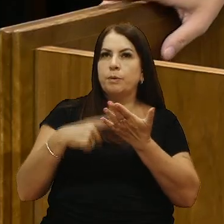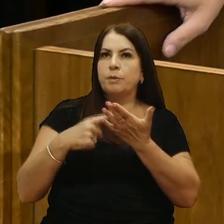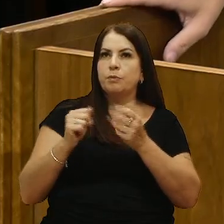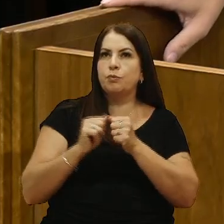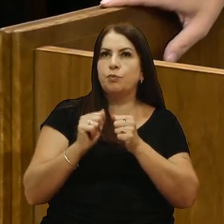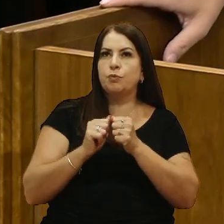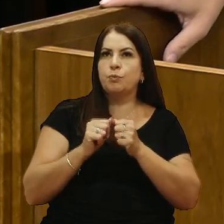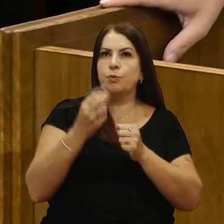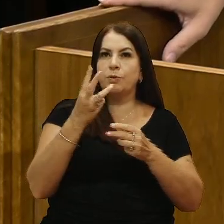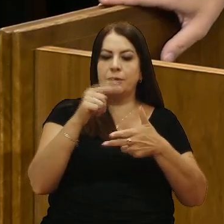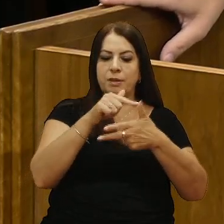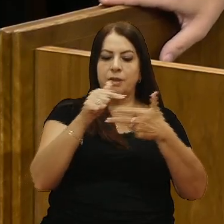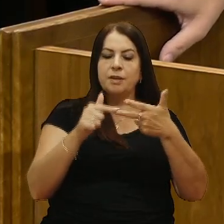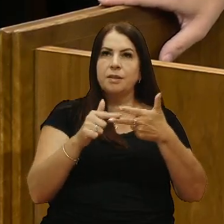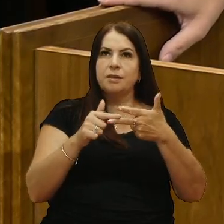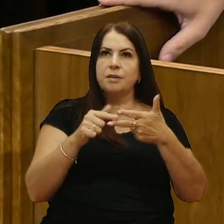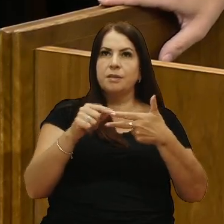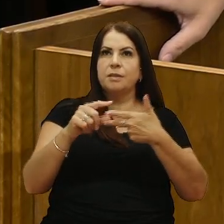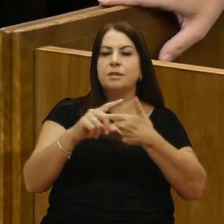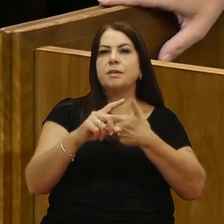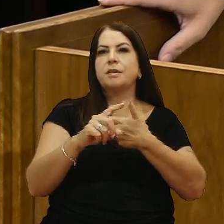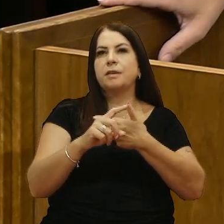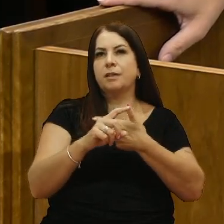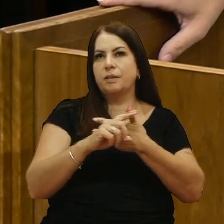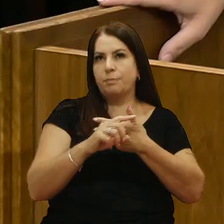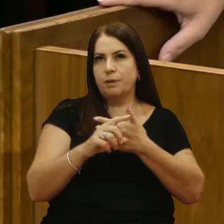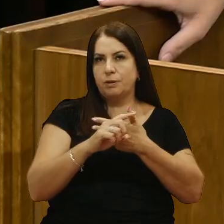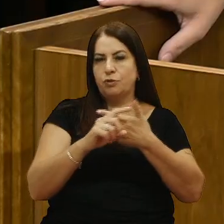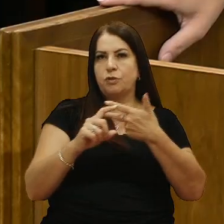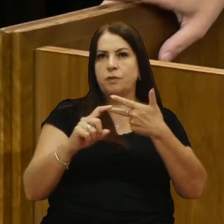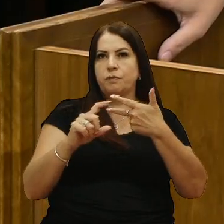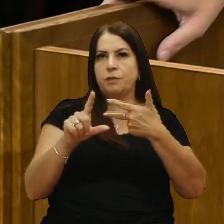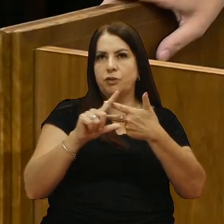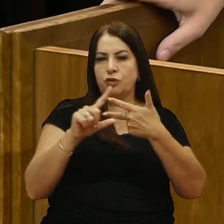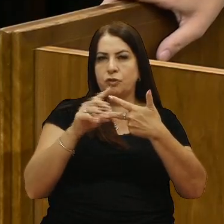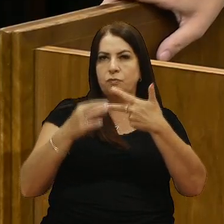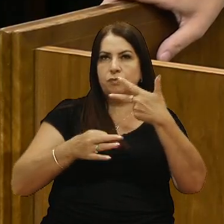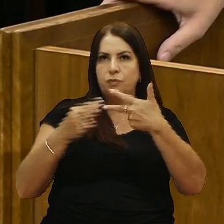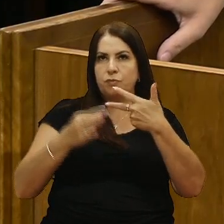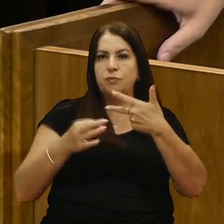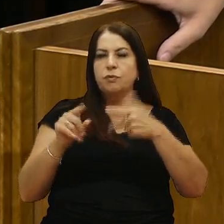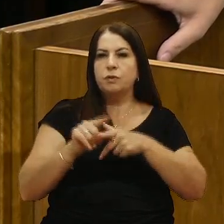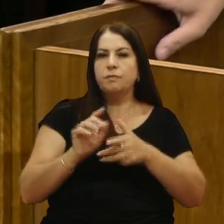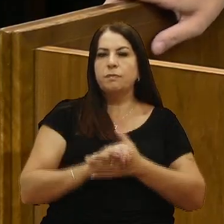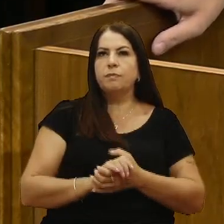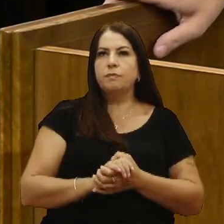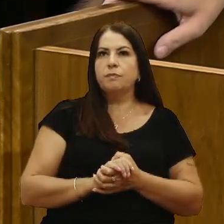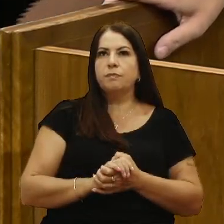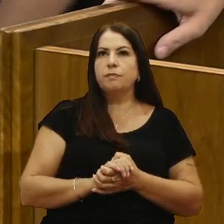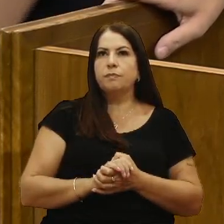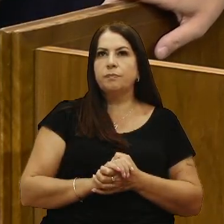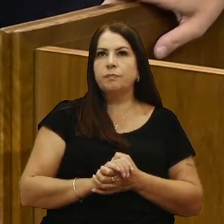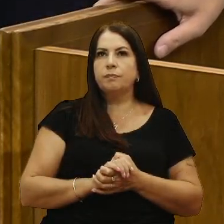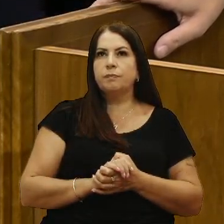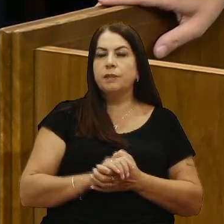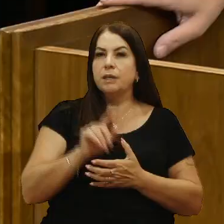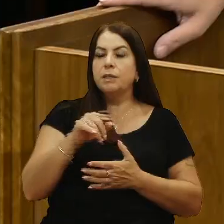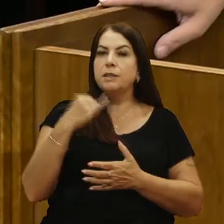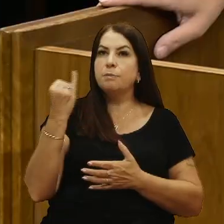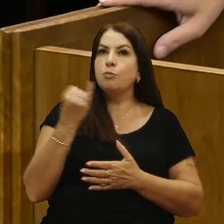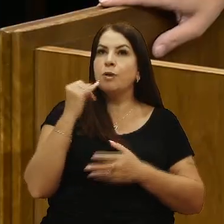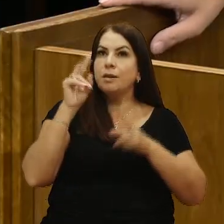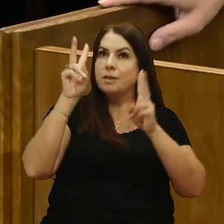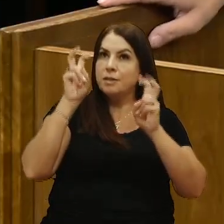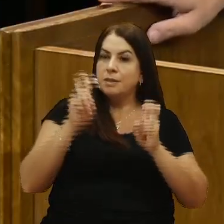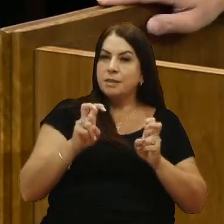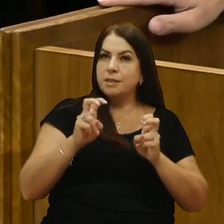três poderes, executivo, legislativo e judiciário, declaração de líder, em relação a esse importante tema